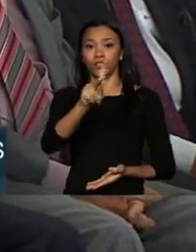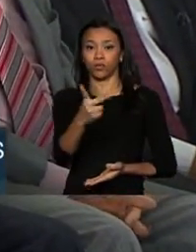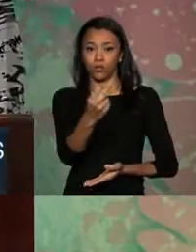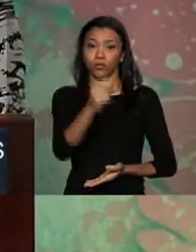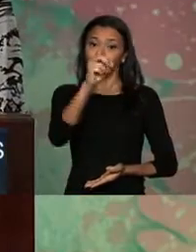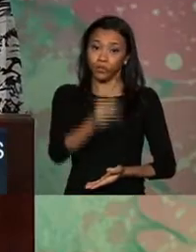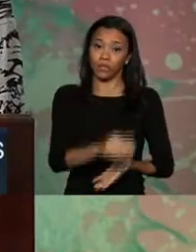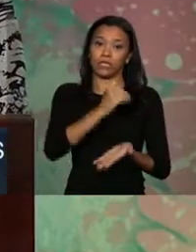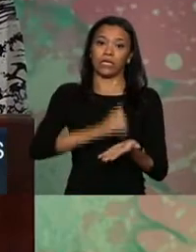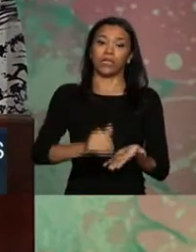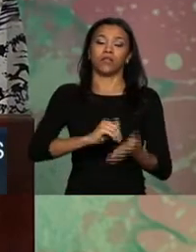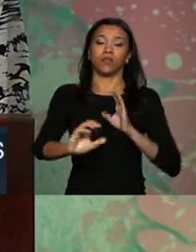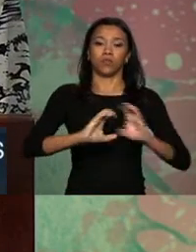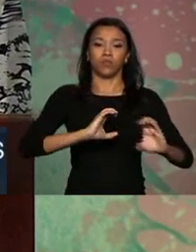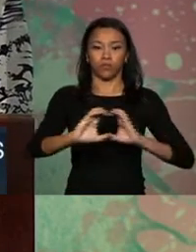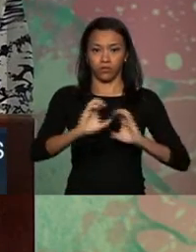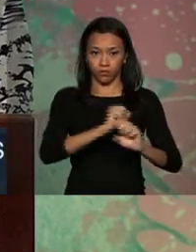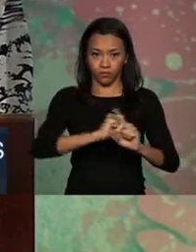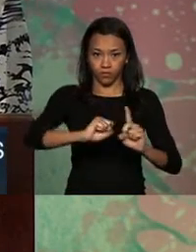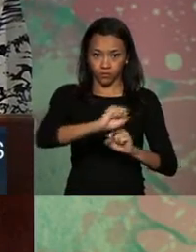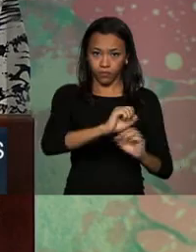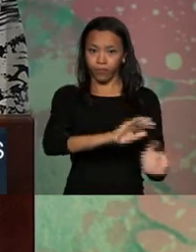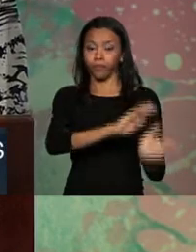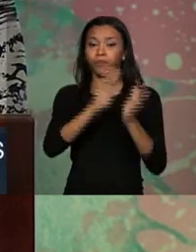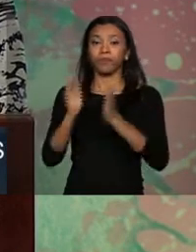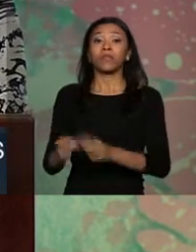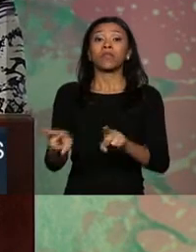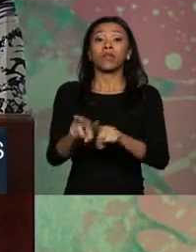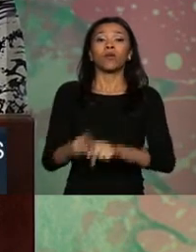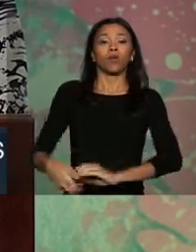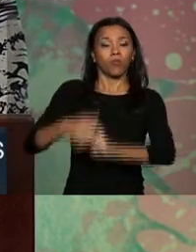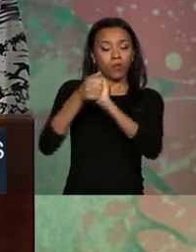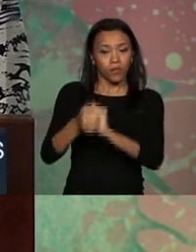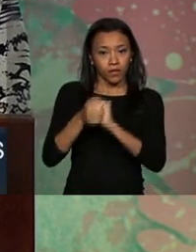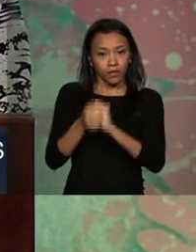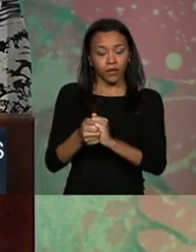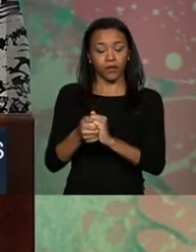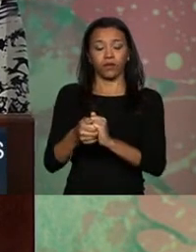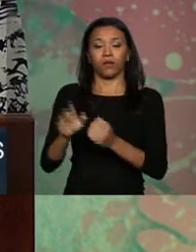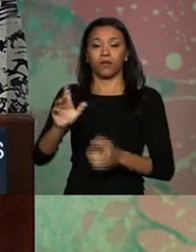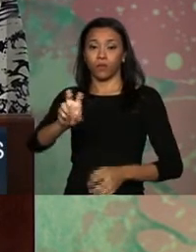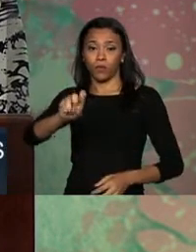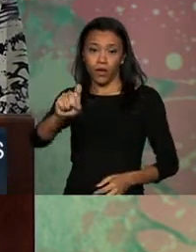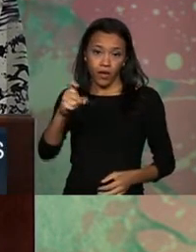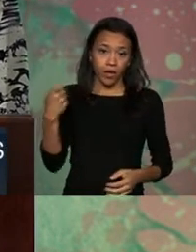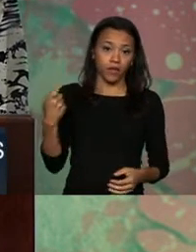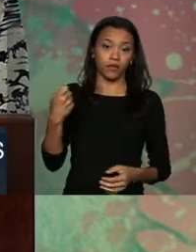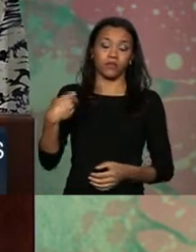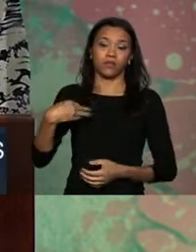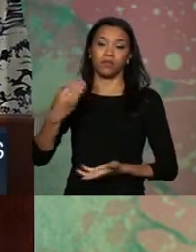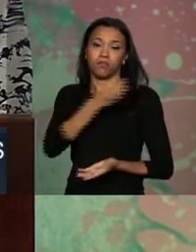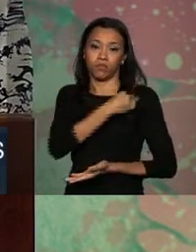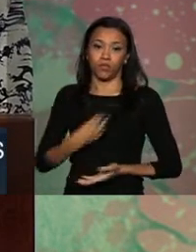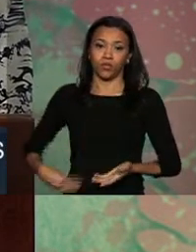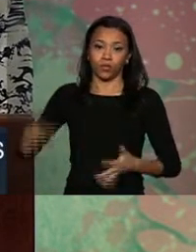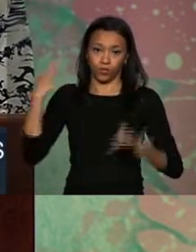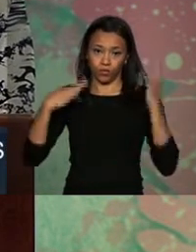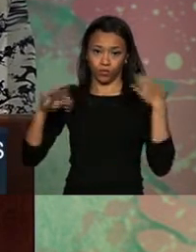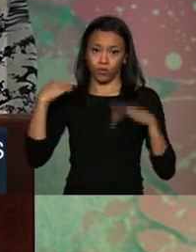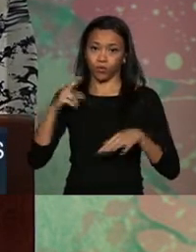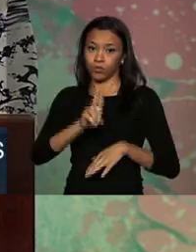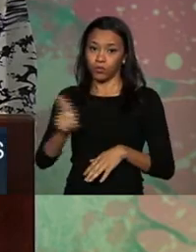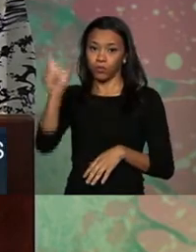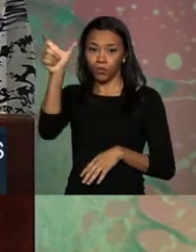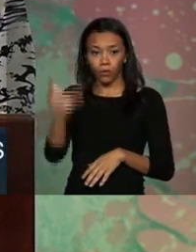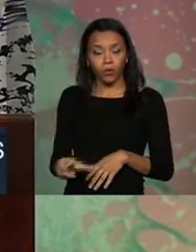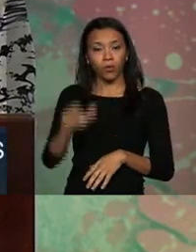Social. Cumprimentar o ex-ministro do Turismo, nosso querido amigo Gastão Vieira.